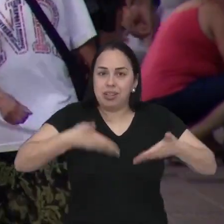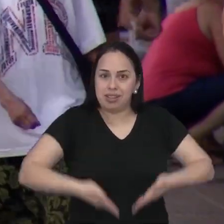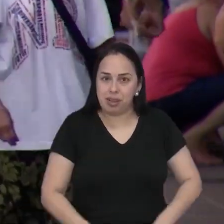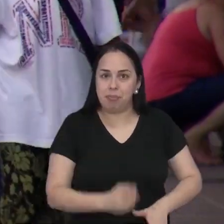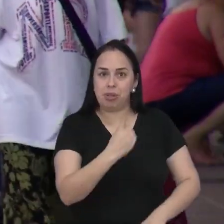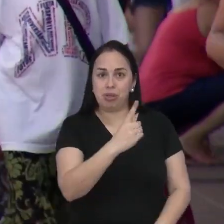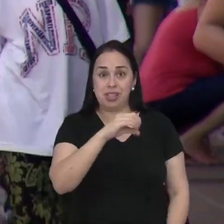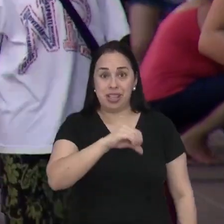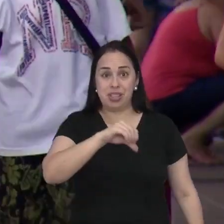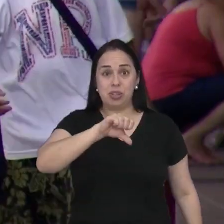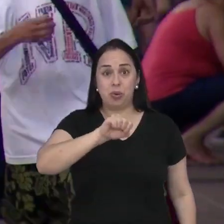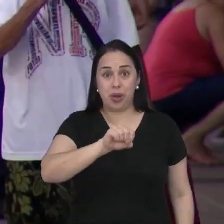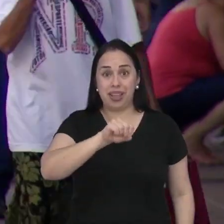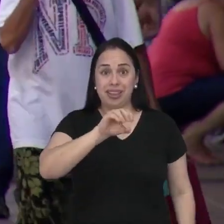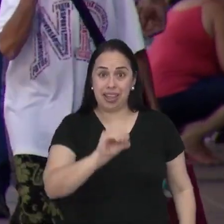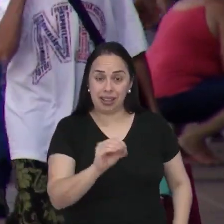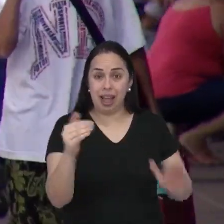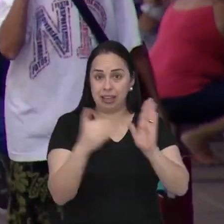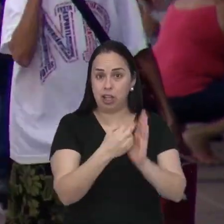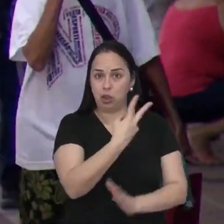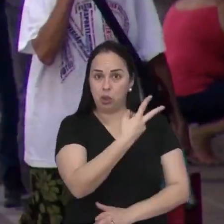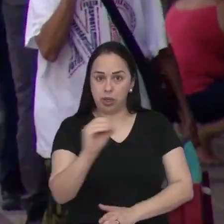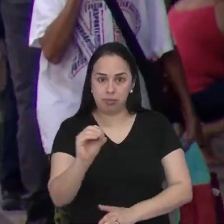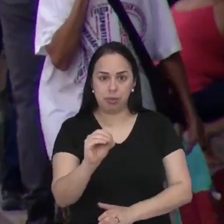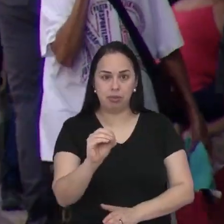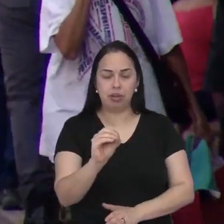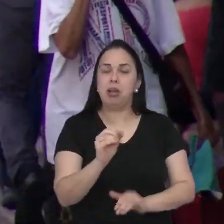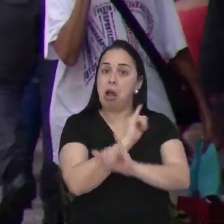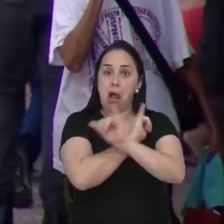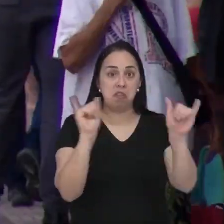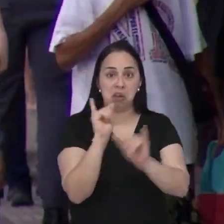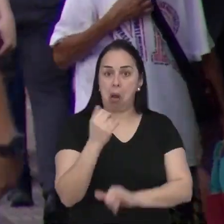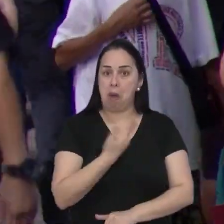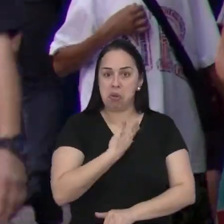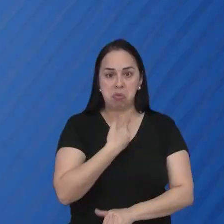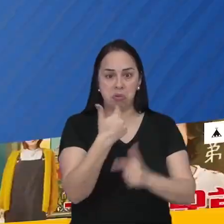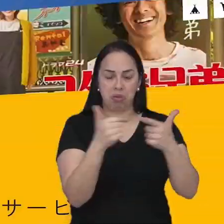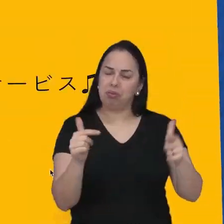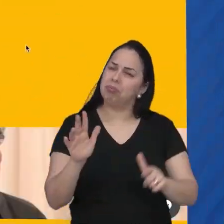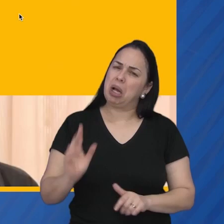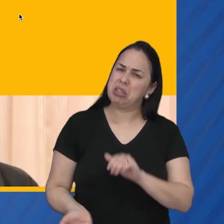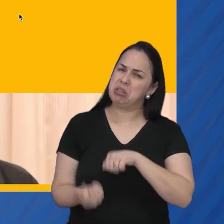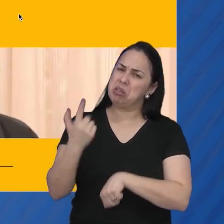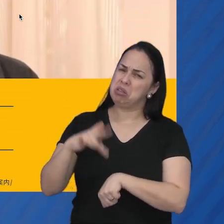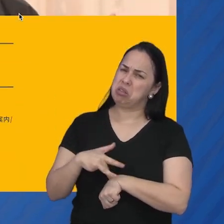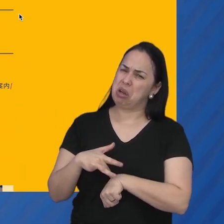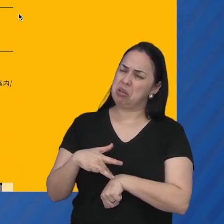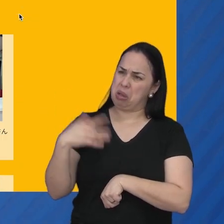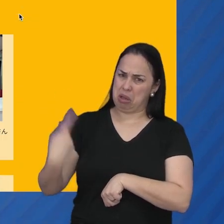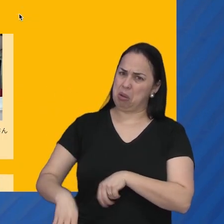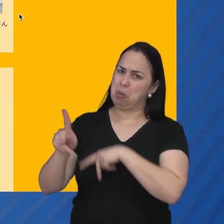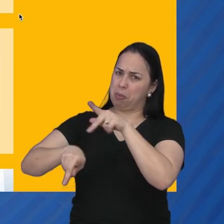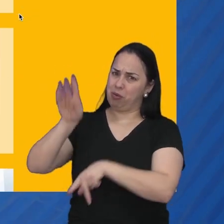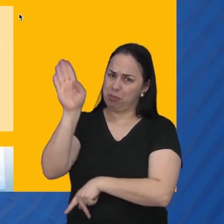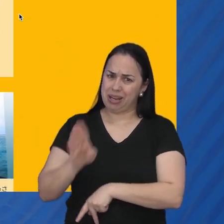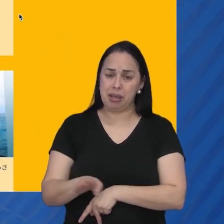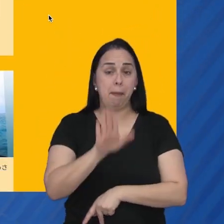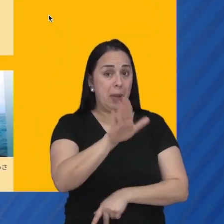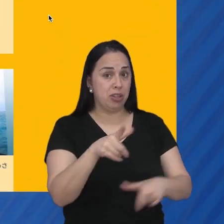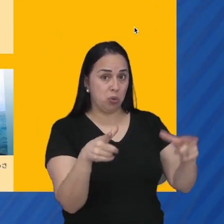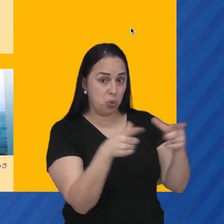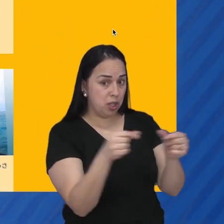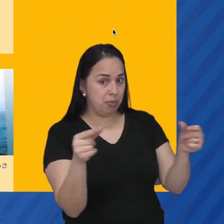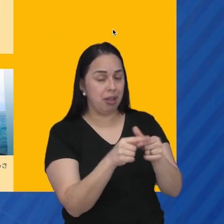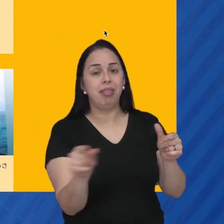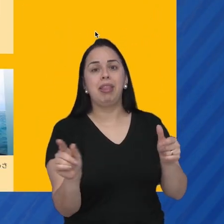nasceram entre 1980 e 2000, alegam não ter amigos. E pode parecer estranho para nós brasileiros, mas